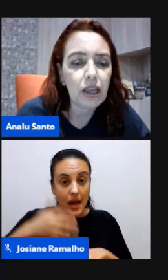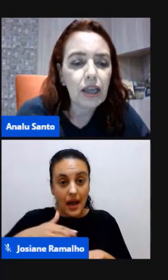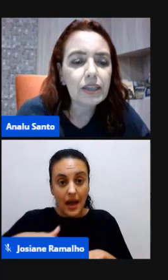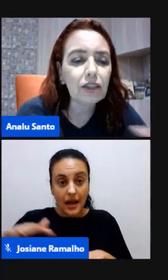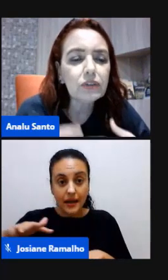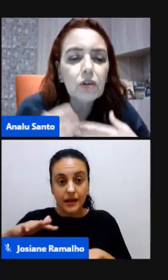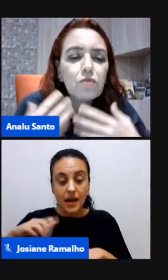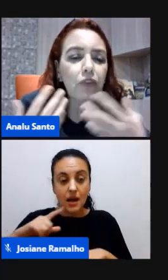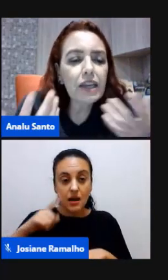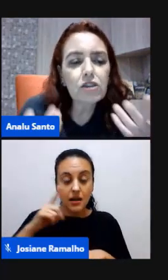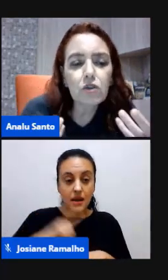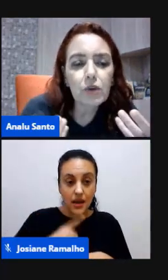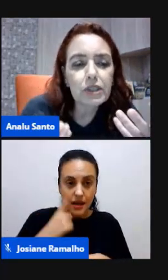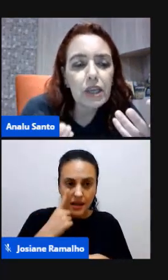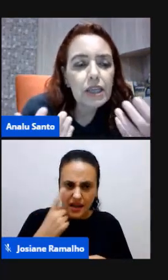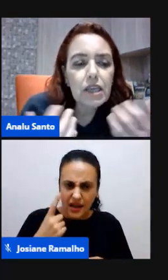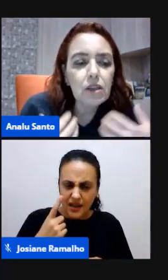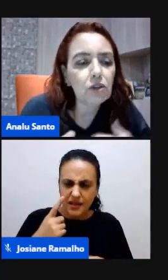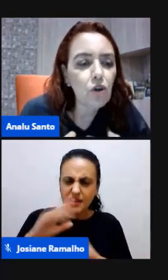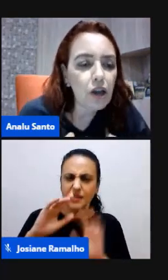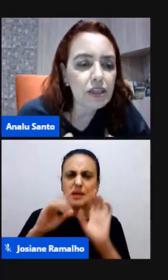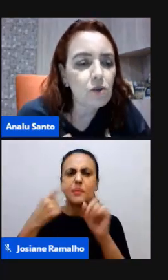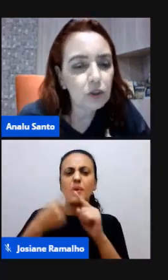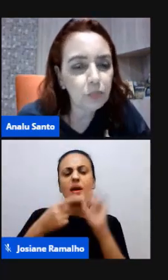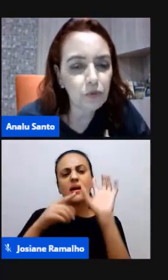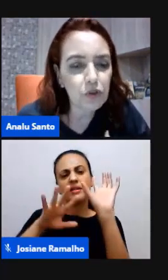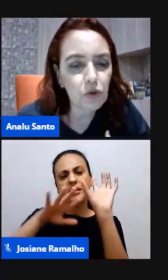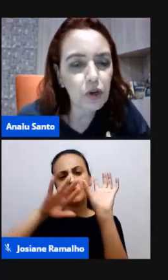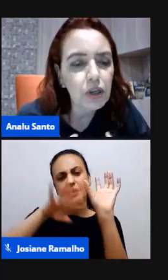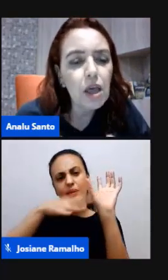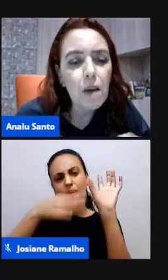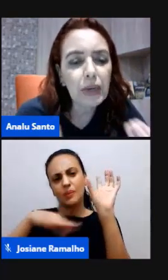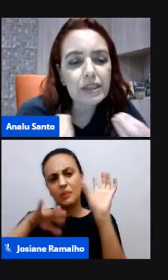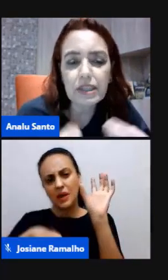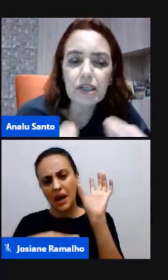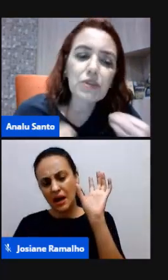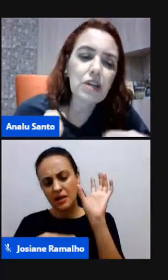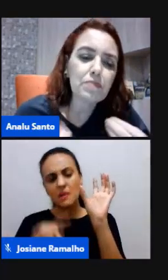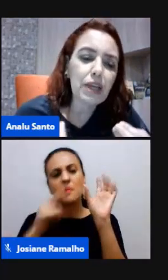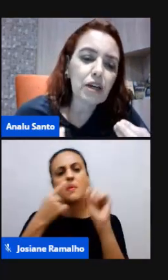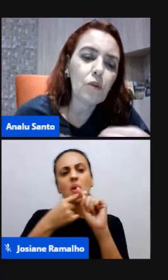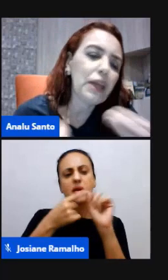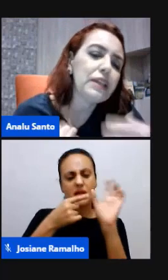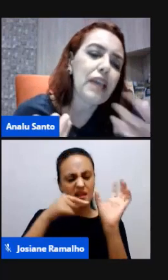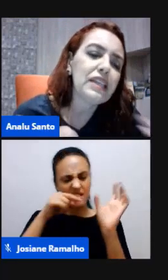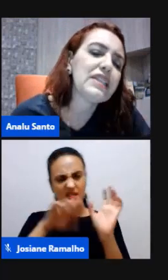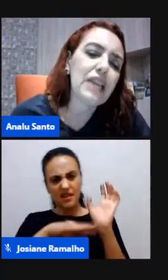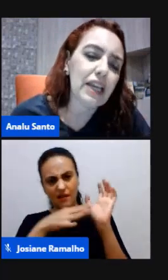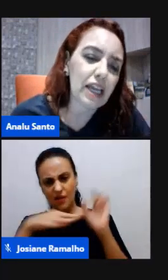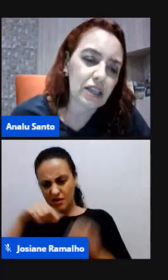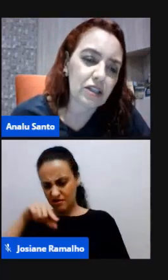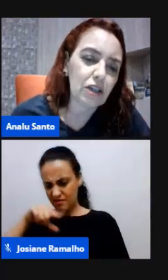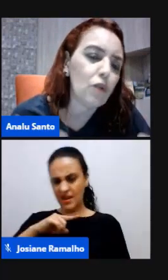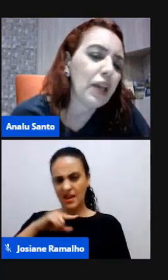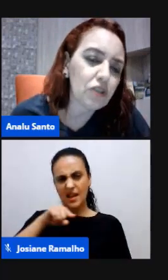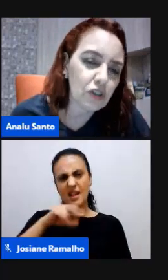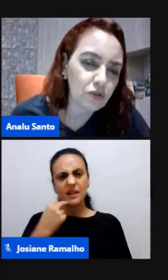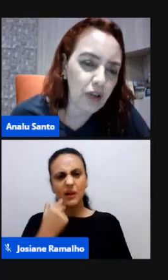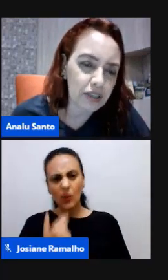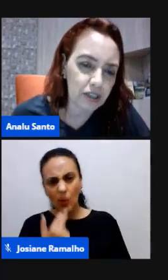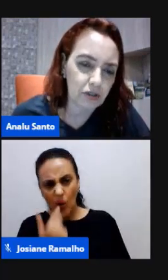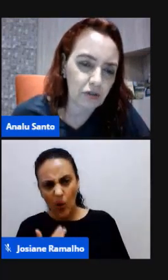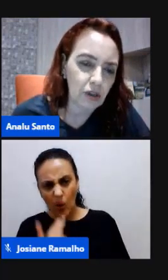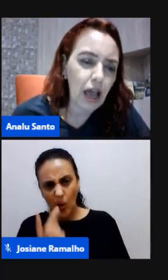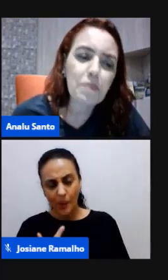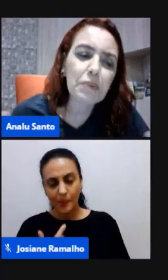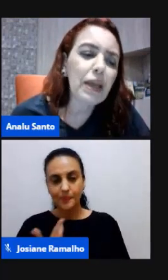cor. Então, são várias coisas. E nós, enquanto professor, precisamos saber como é que ser é esse? E como é que a gente